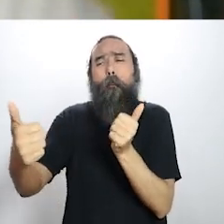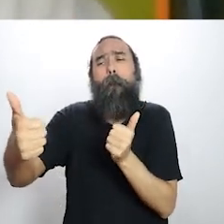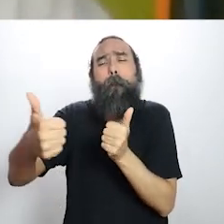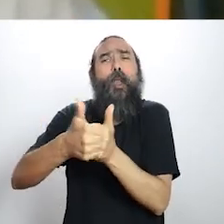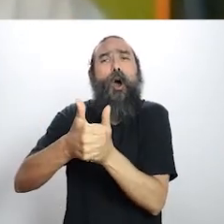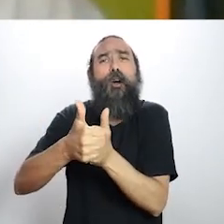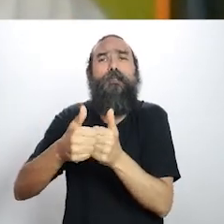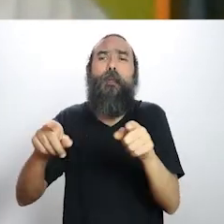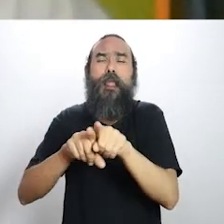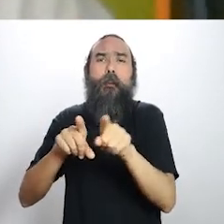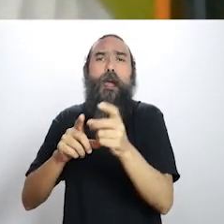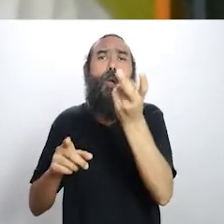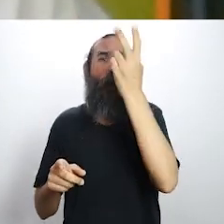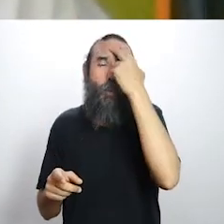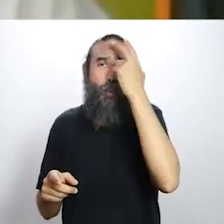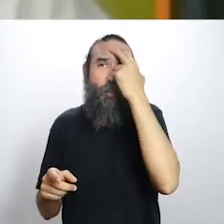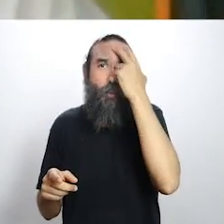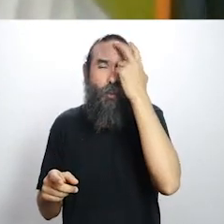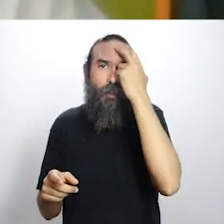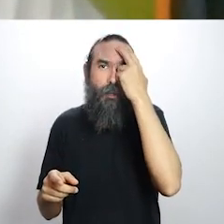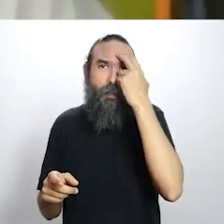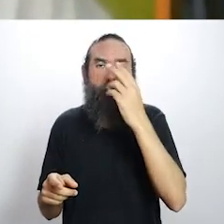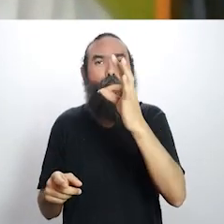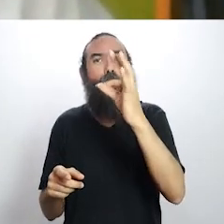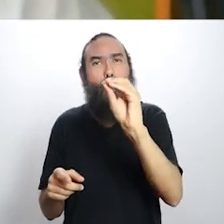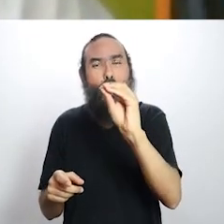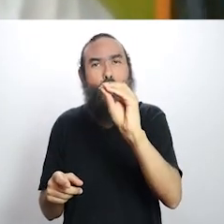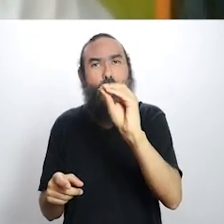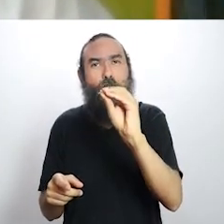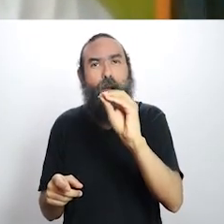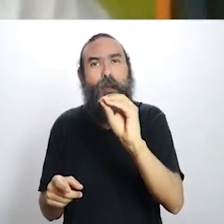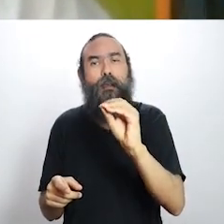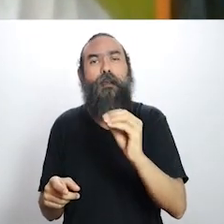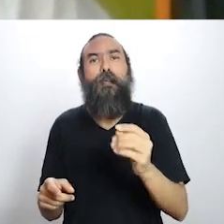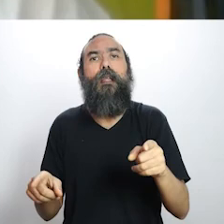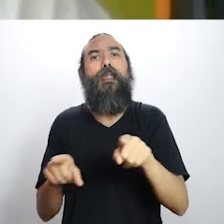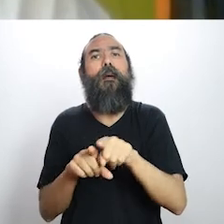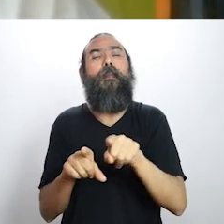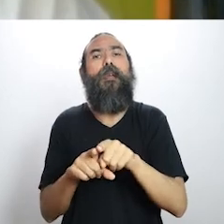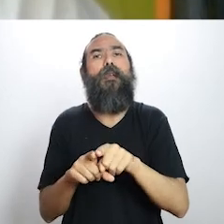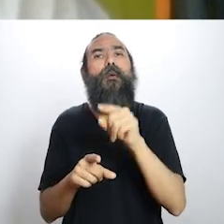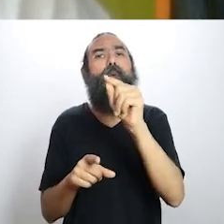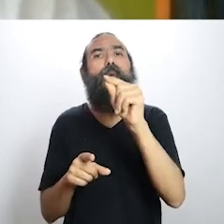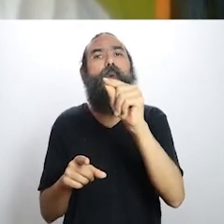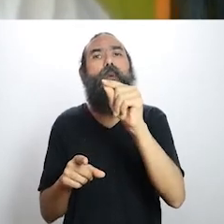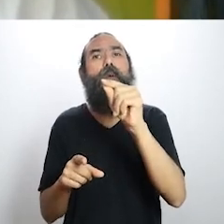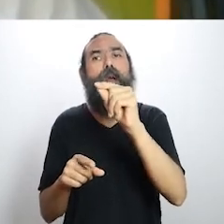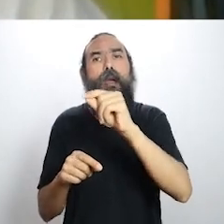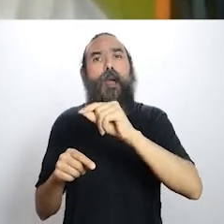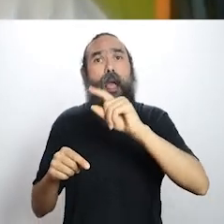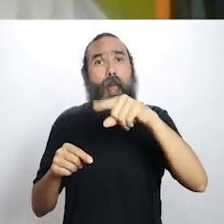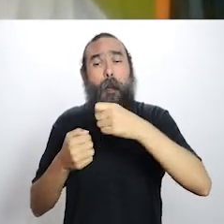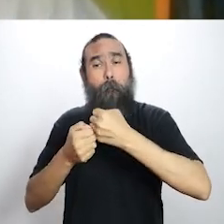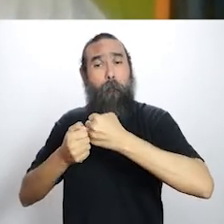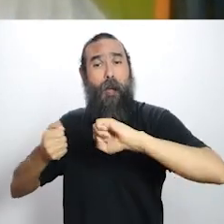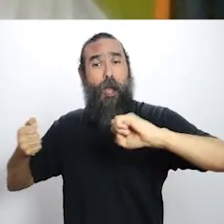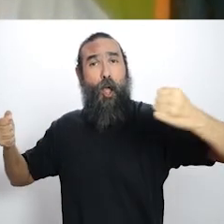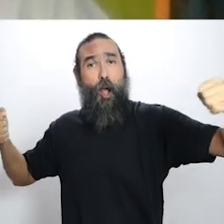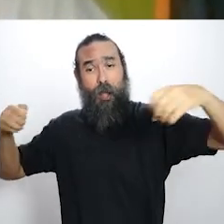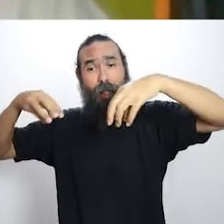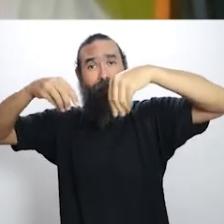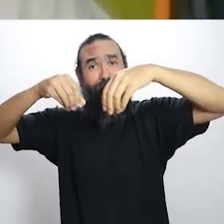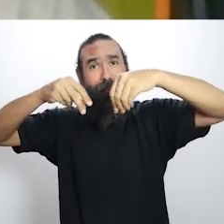da cultura tocantinense, do que representa também o maior território quilombola,